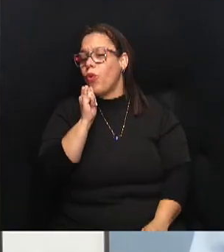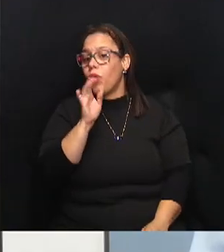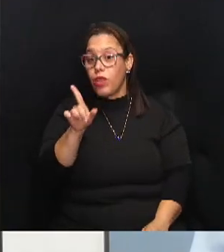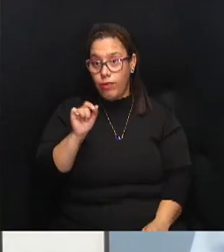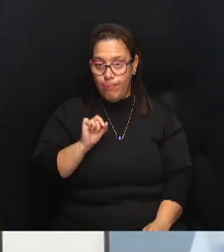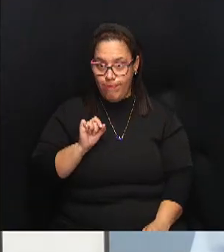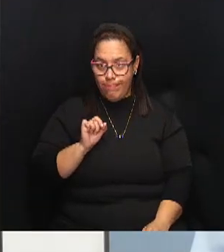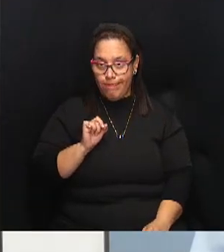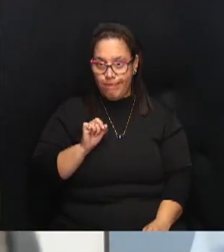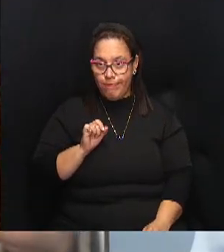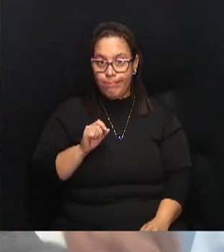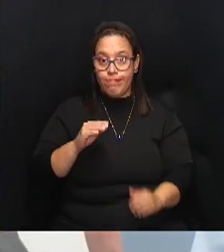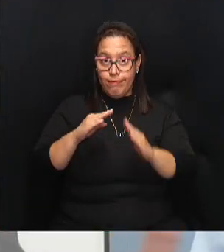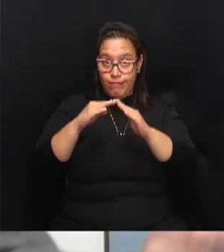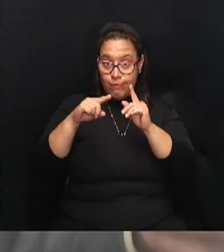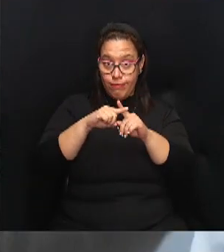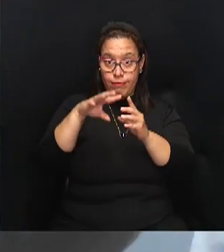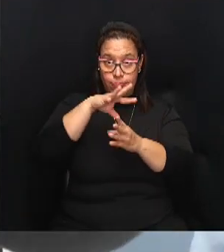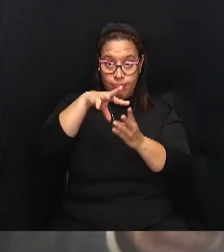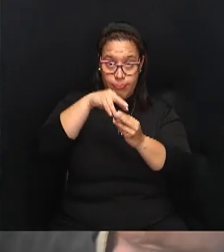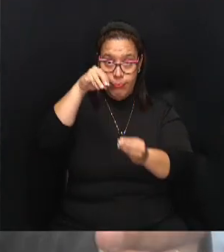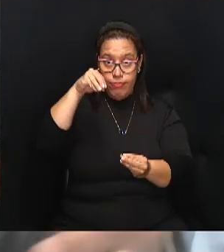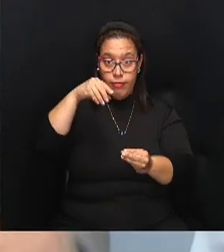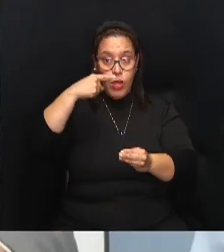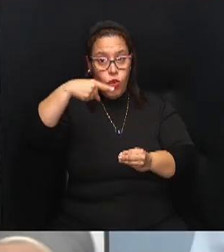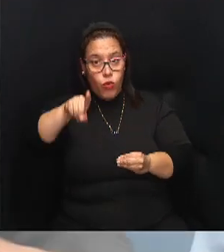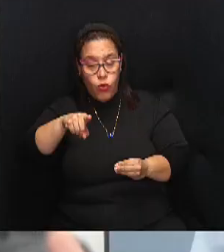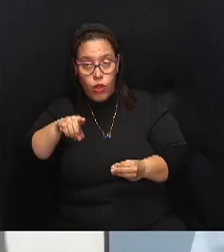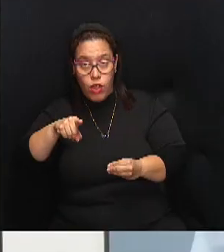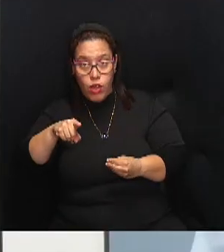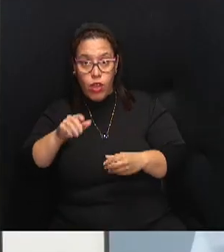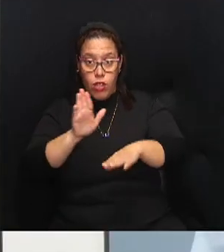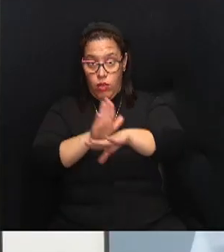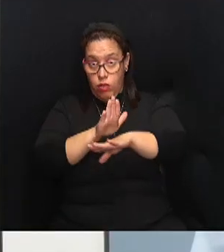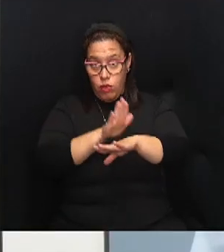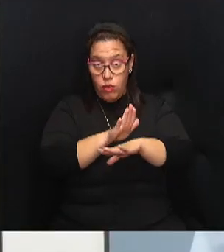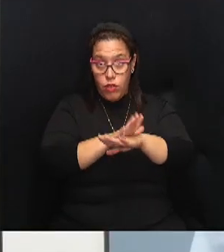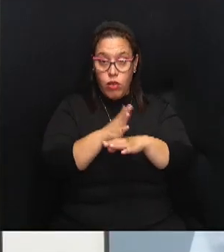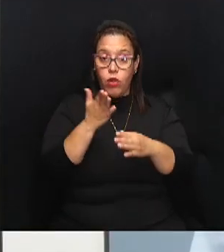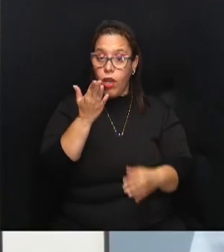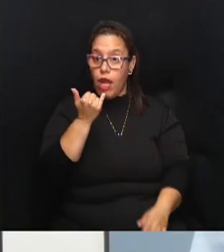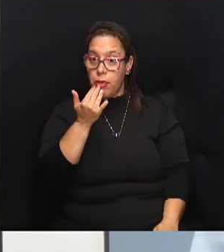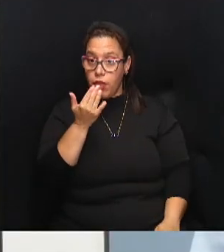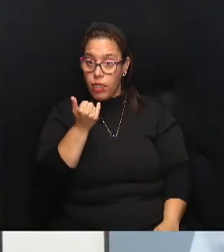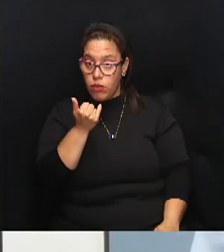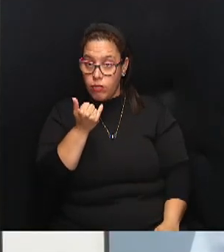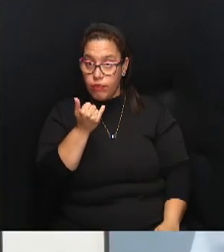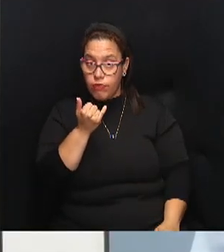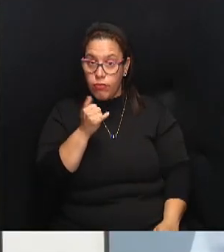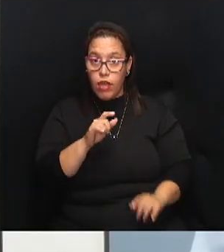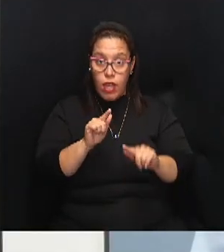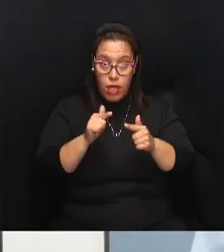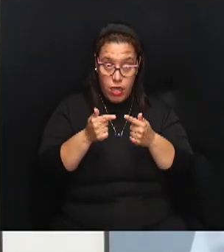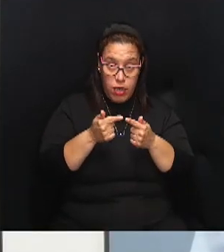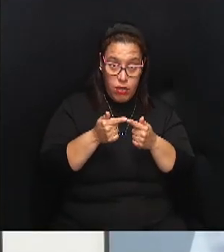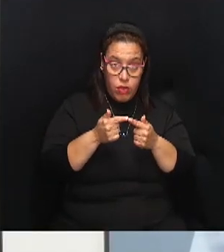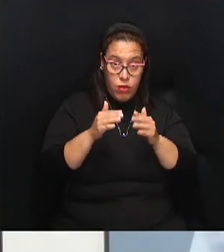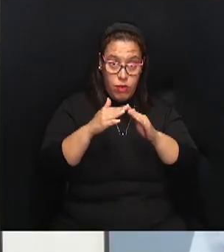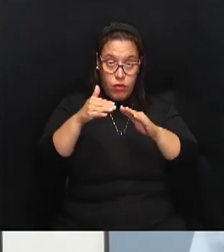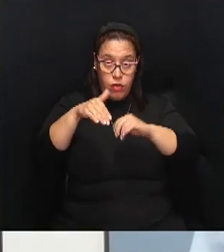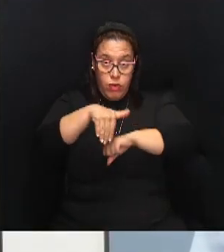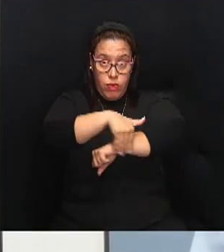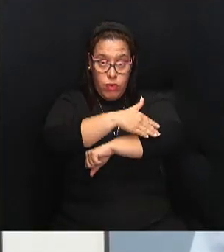O pessoal da igreja espiritual vai lá e ajuda na alimentação. Aquele grupo de